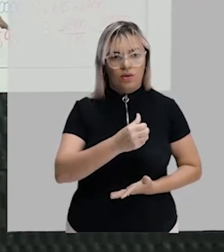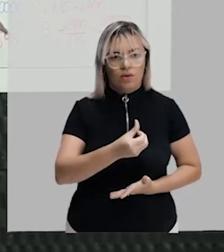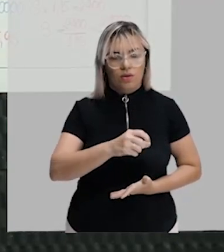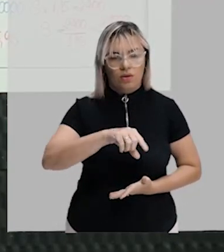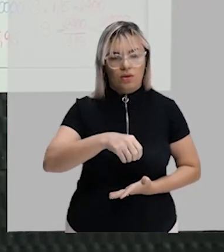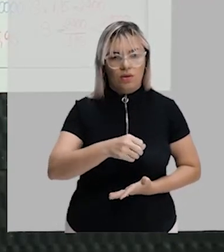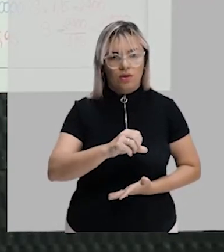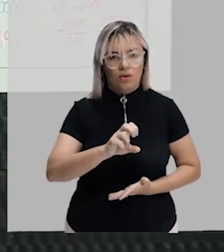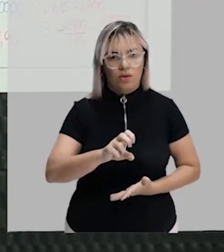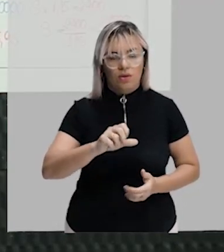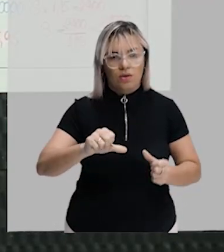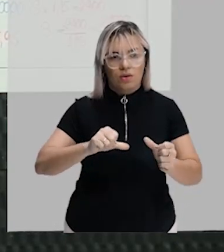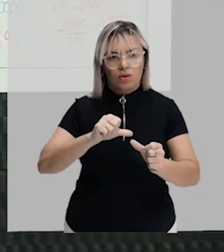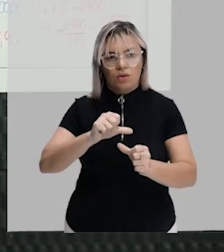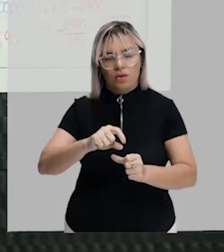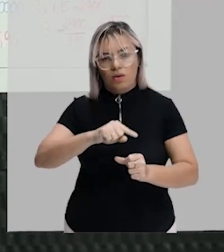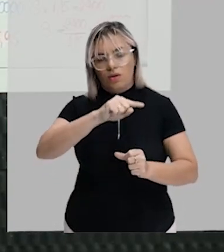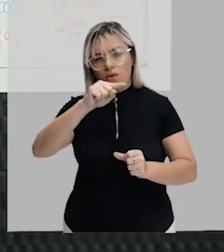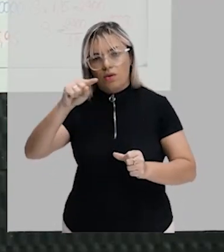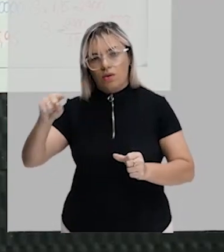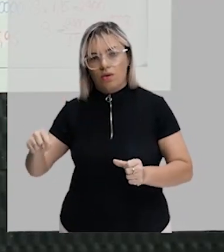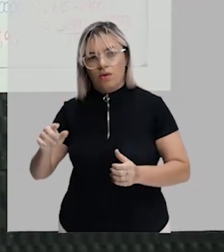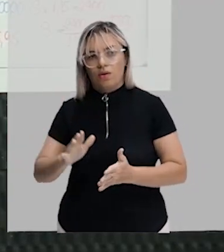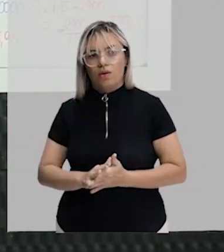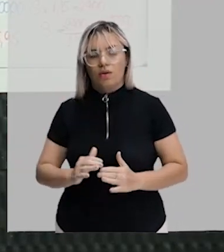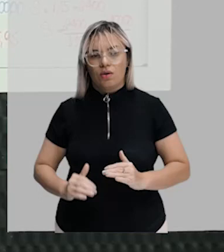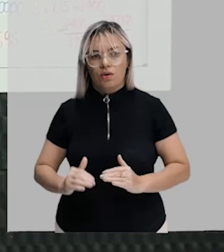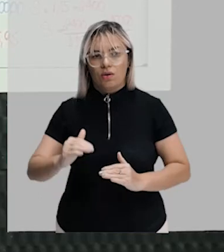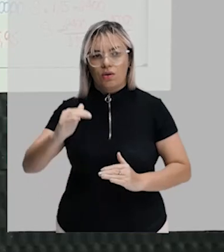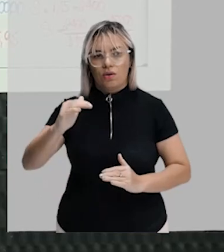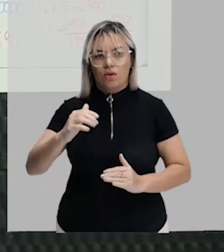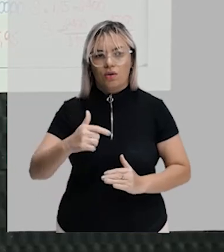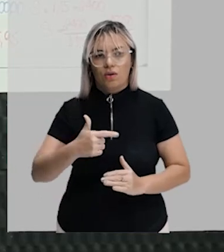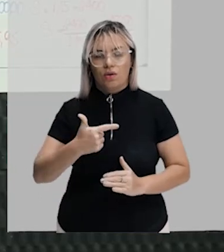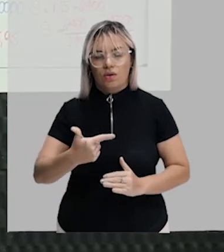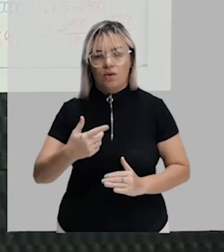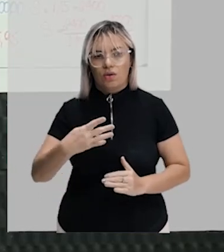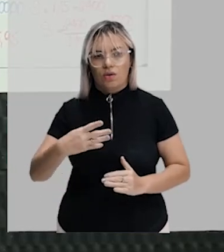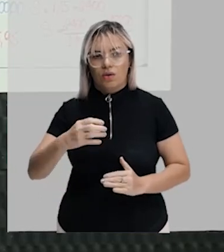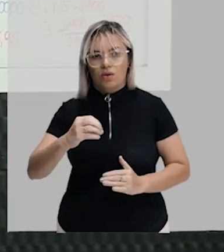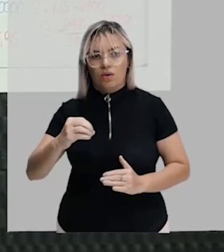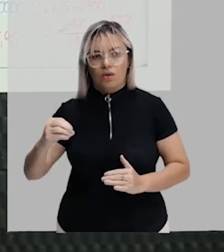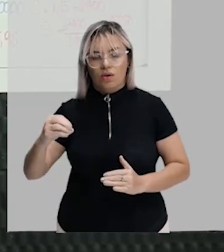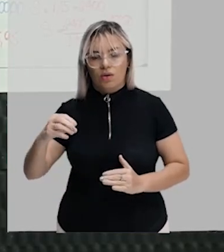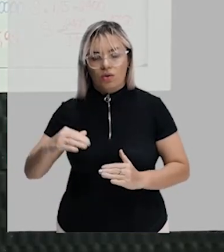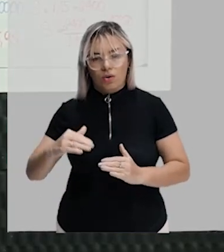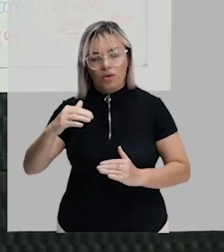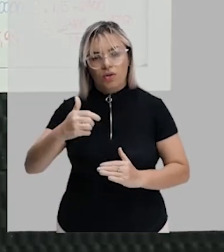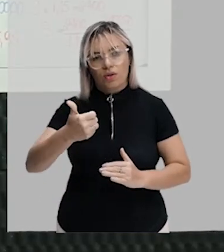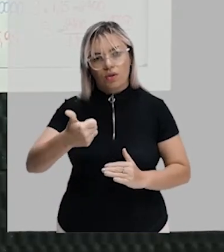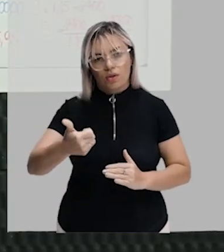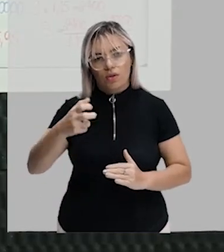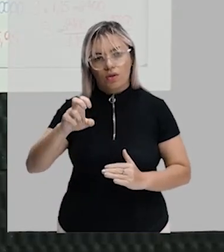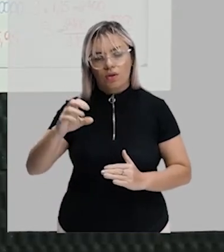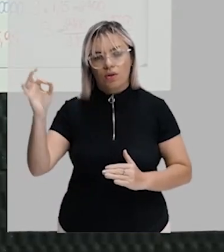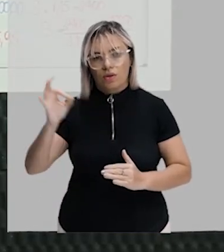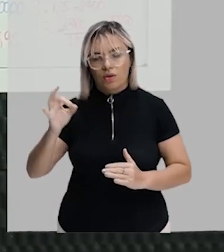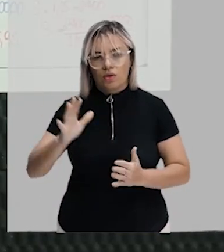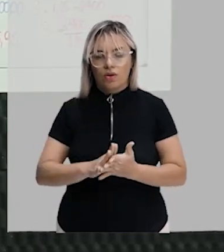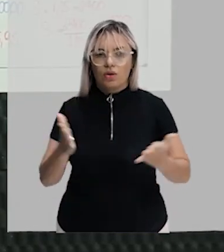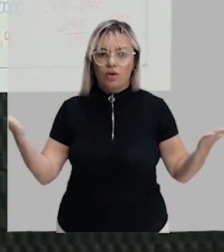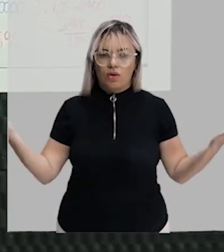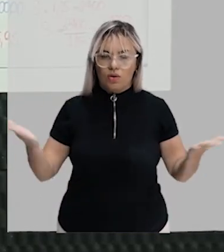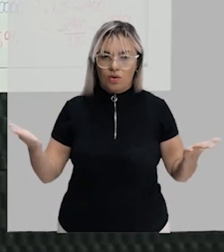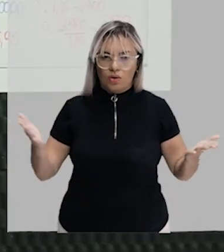2.086,95 para 2.400 após esse aumento aí de 15%. Certinho, turma? Então, na aula de hoje, a